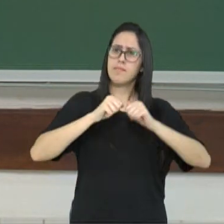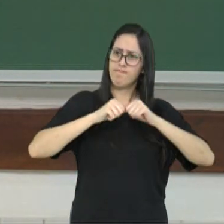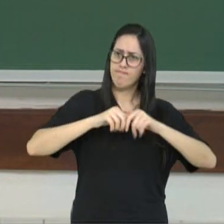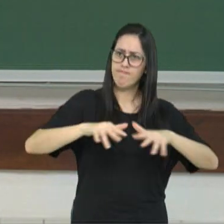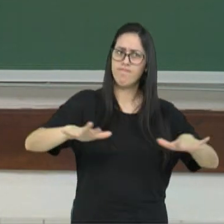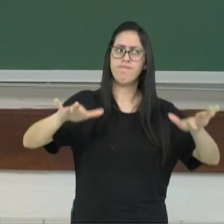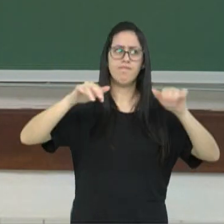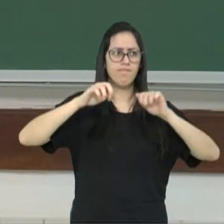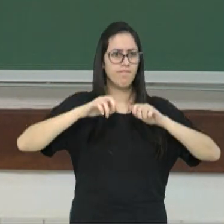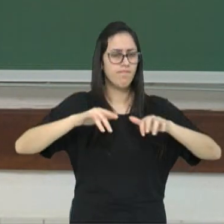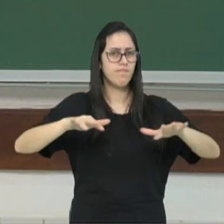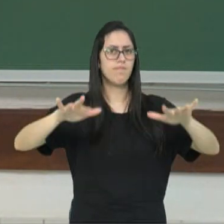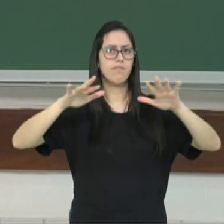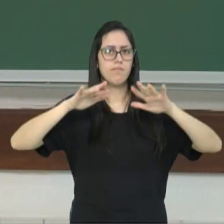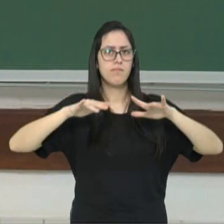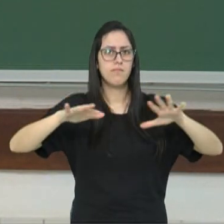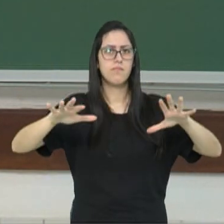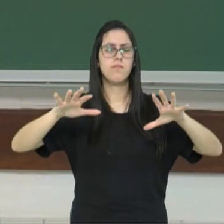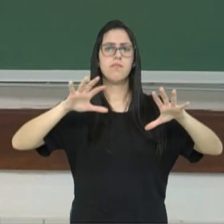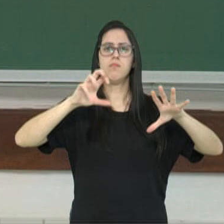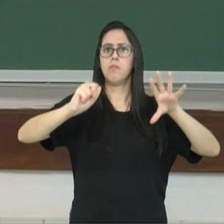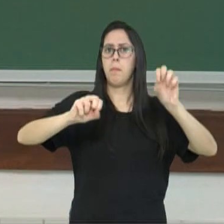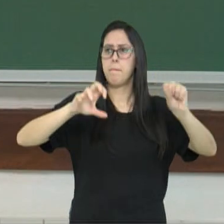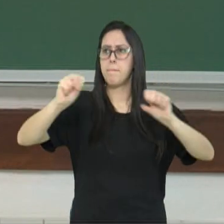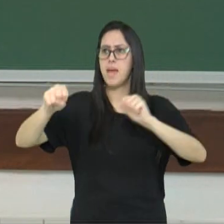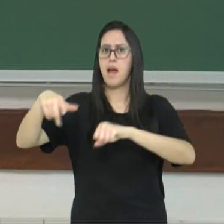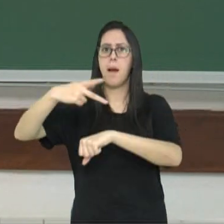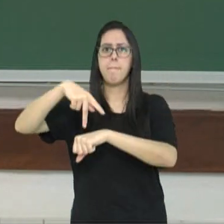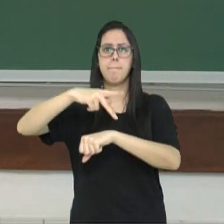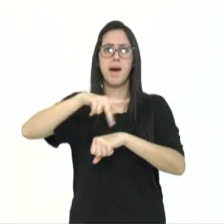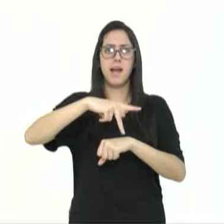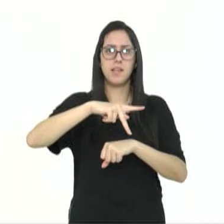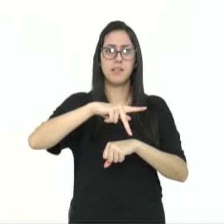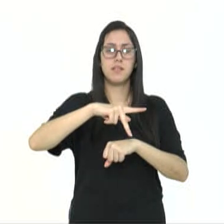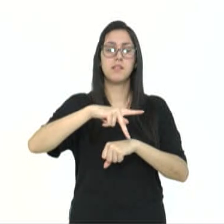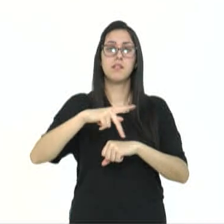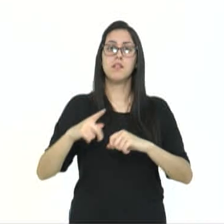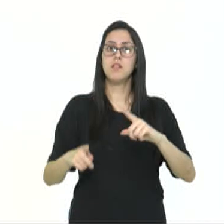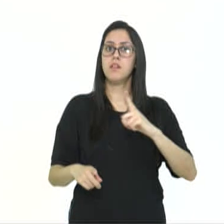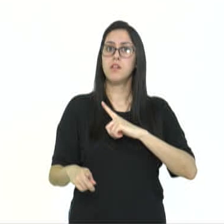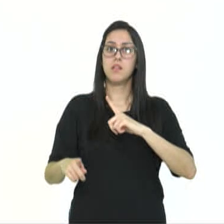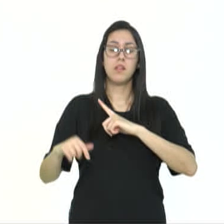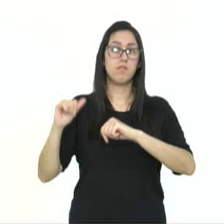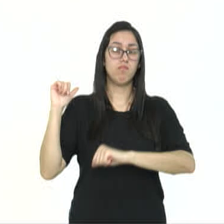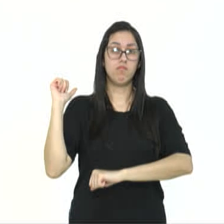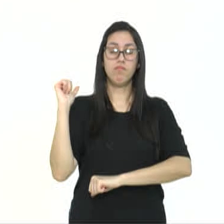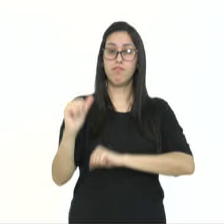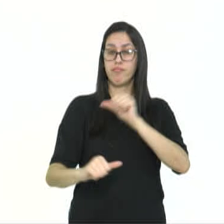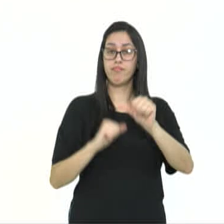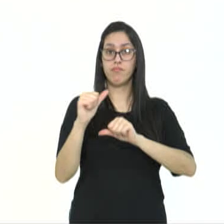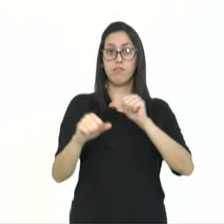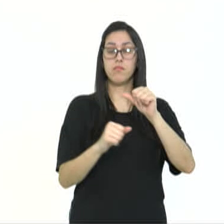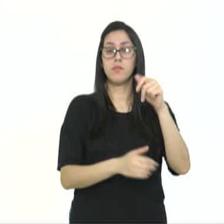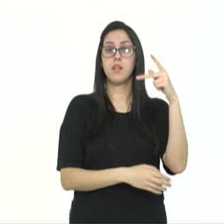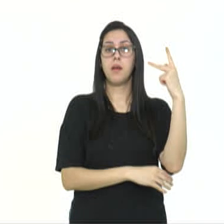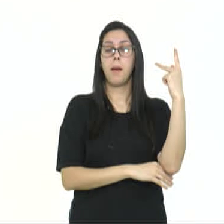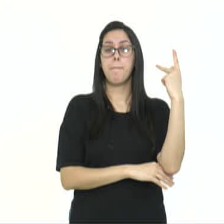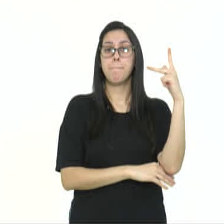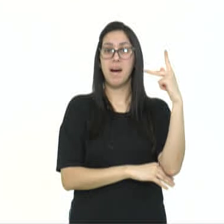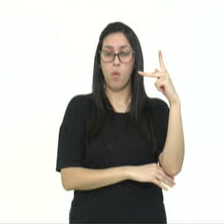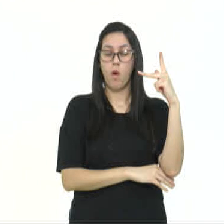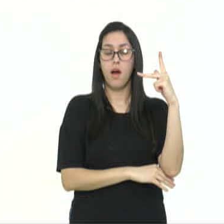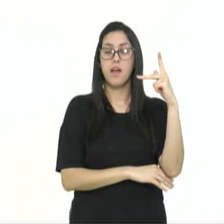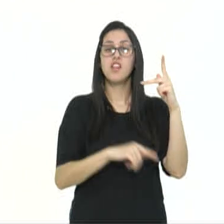ir dominando esses territórios, agredindo esses países. Começa a ter uma virada para o Paraguai na Batalha de